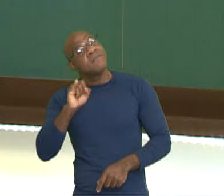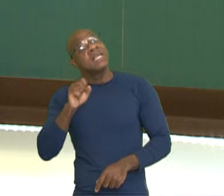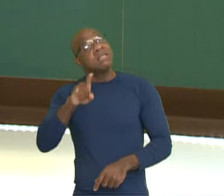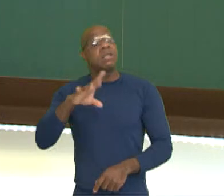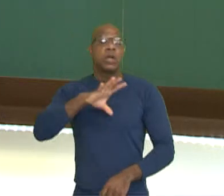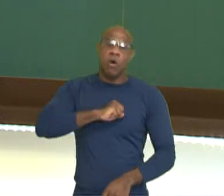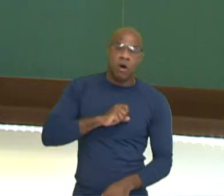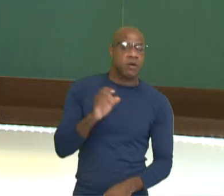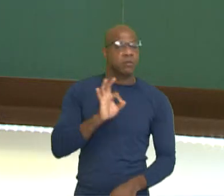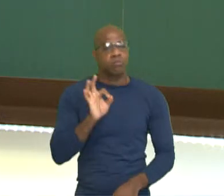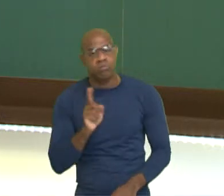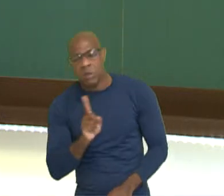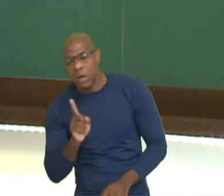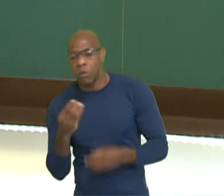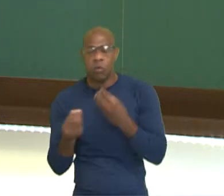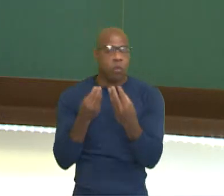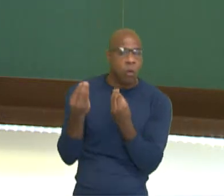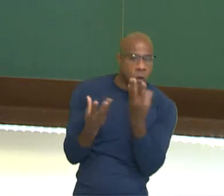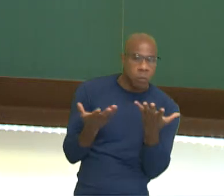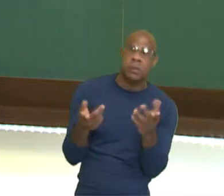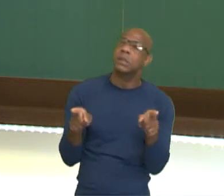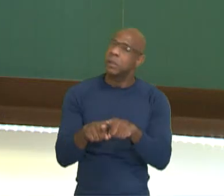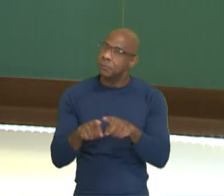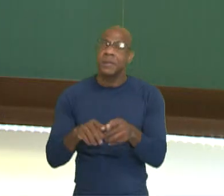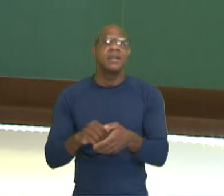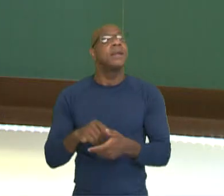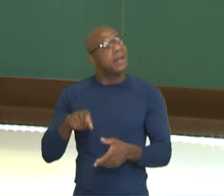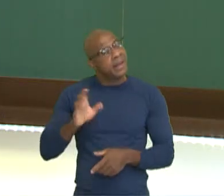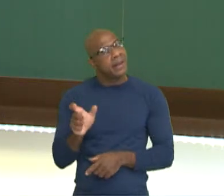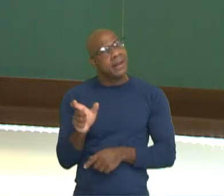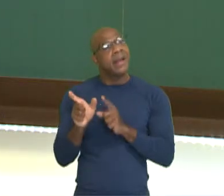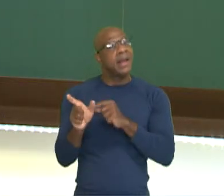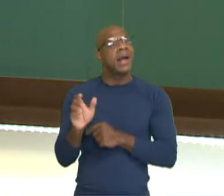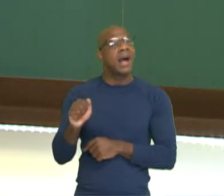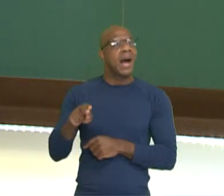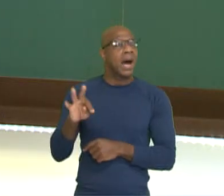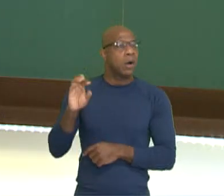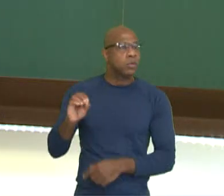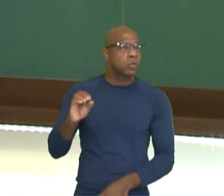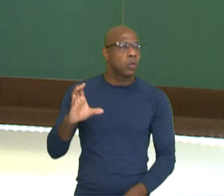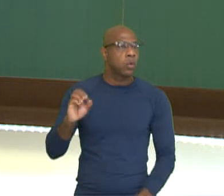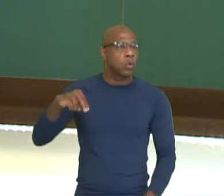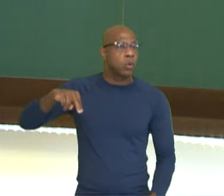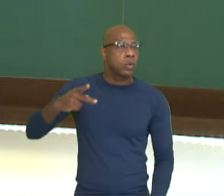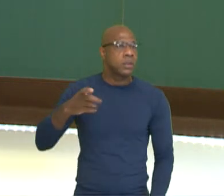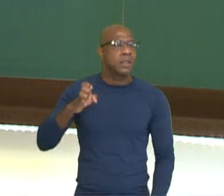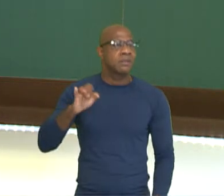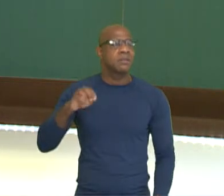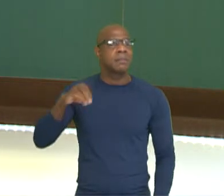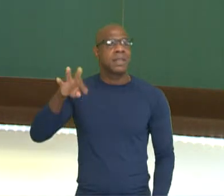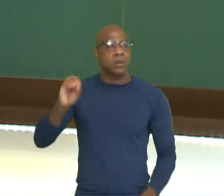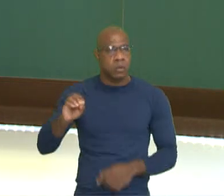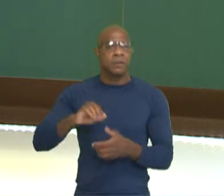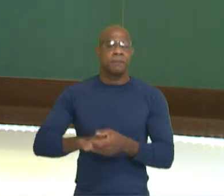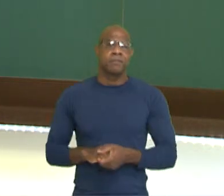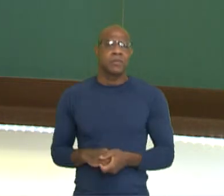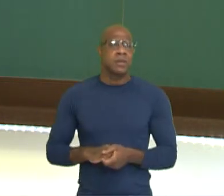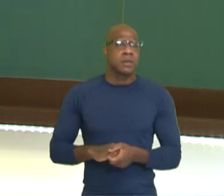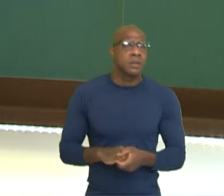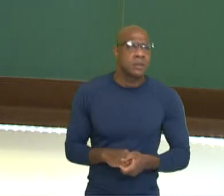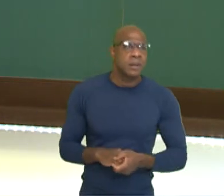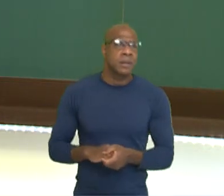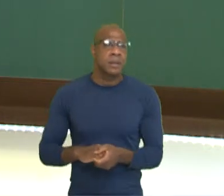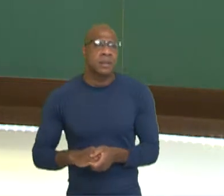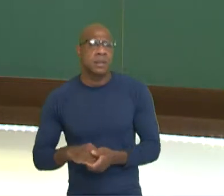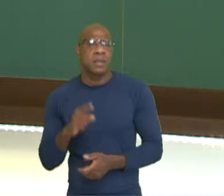esse filtro e aplicar o autoconhecimento. Você dispõe desses recursos? Se você não dispõe, fica a